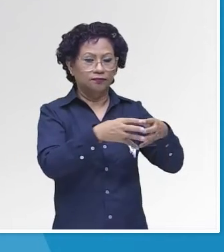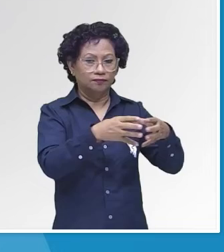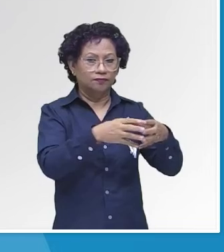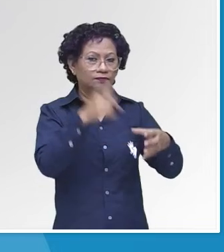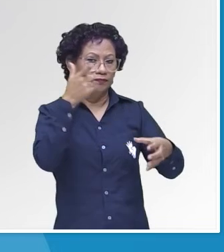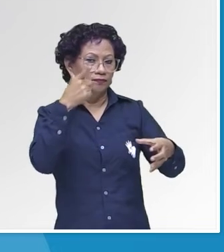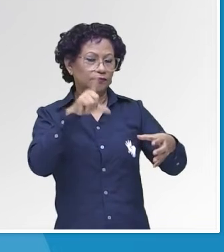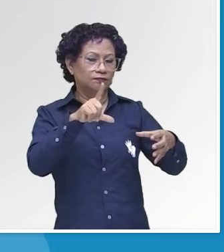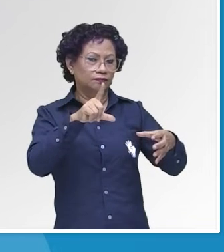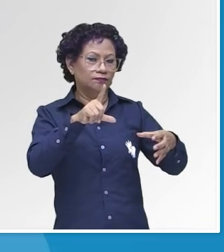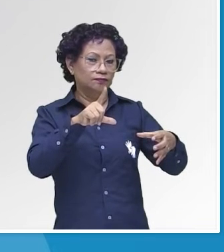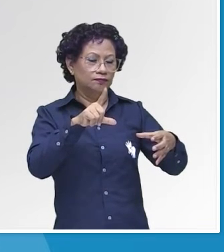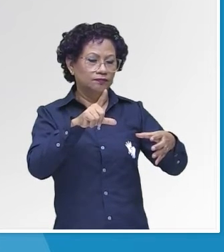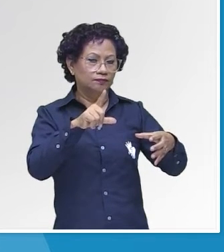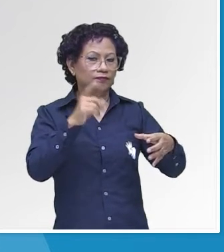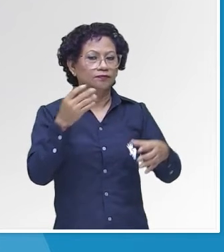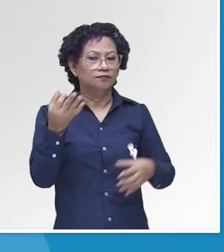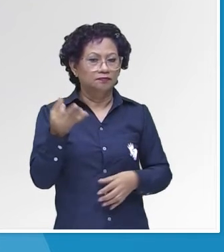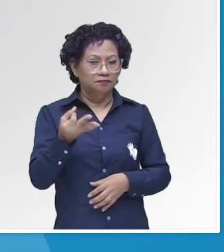teve um resultado